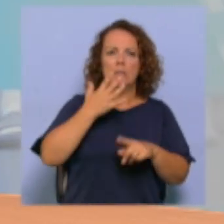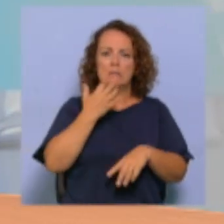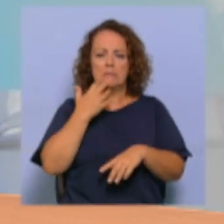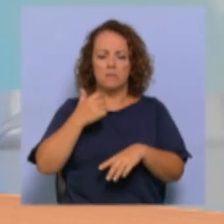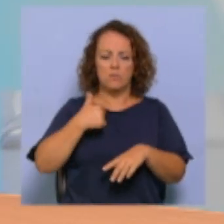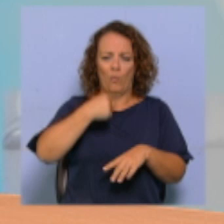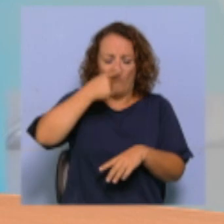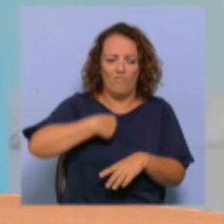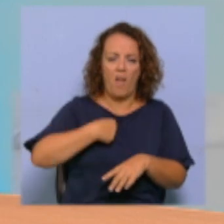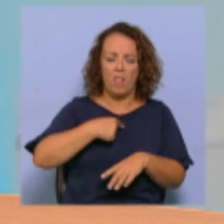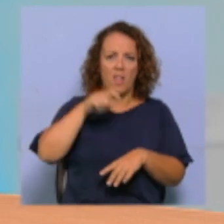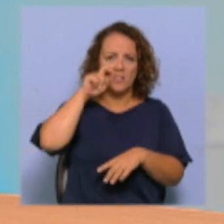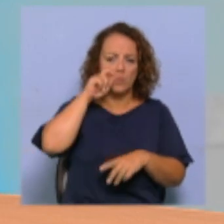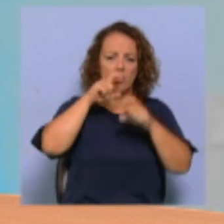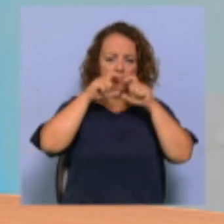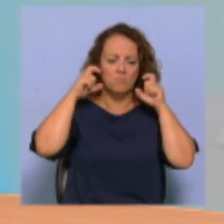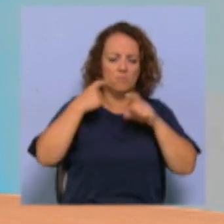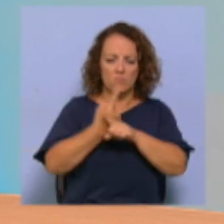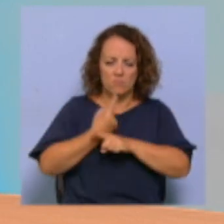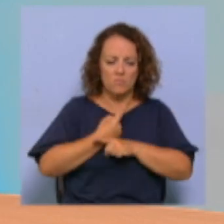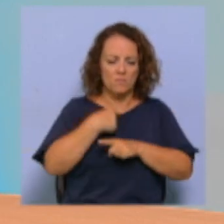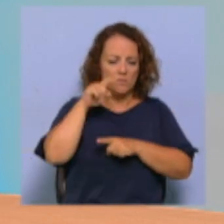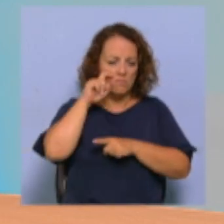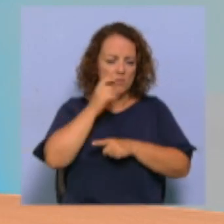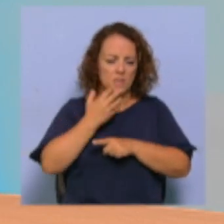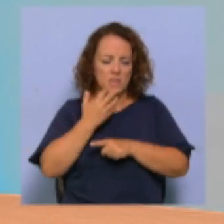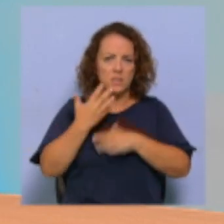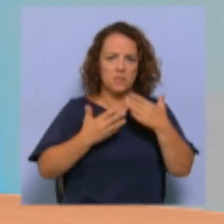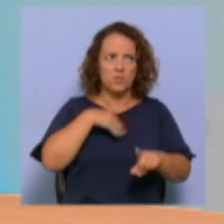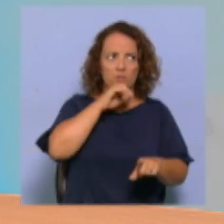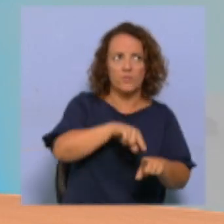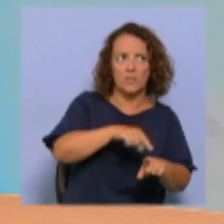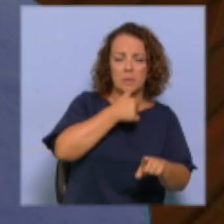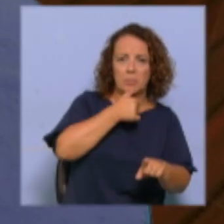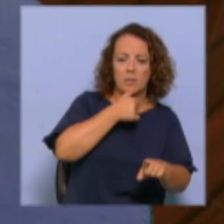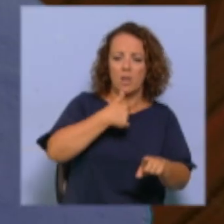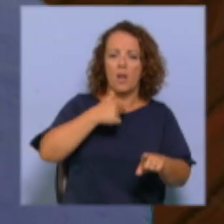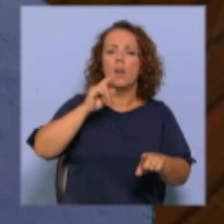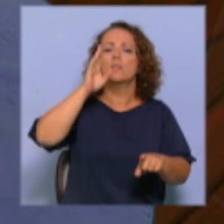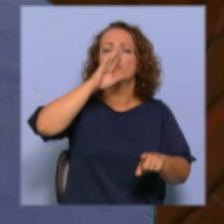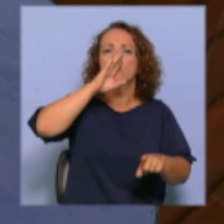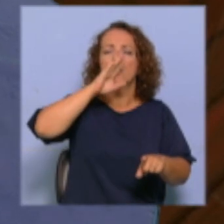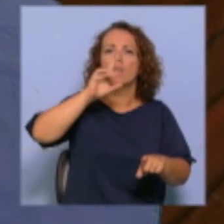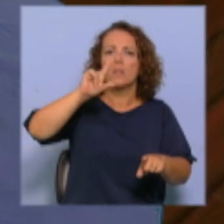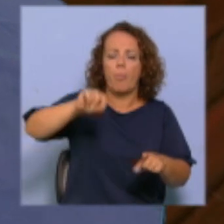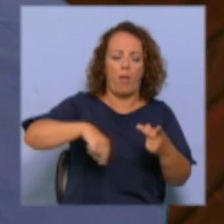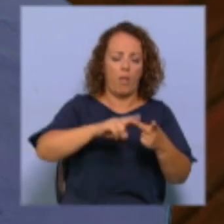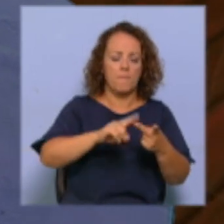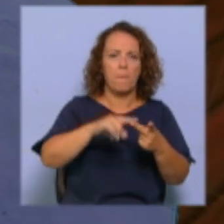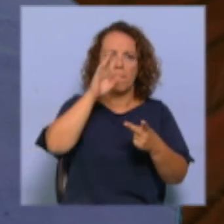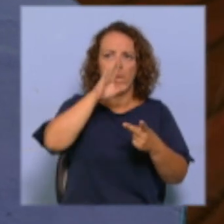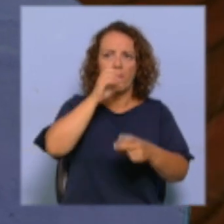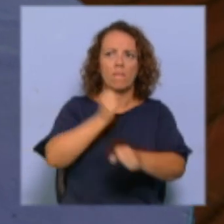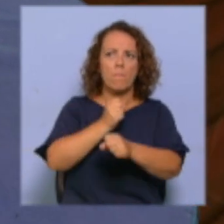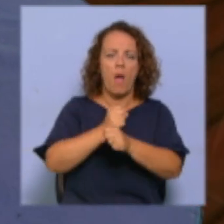o medo que possa acontecer algo assim aos filhos, mas também a angústia de não saber se tem meios de subsistência, se o emprego